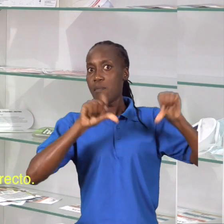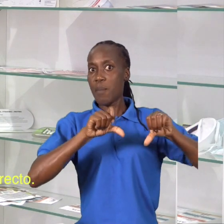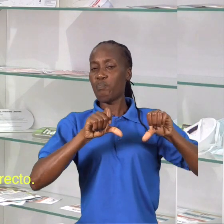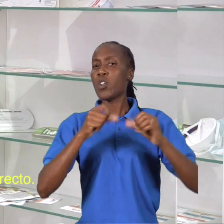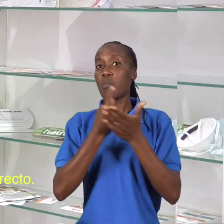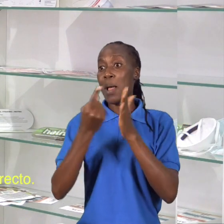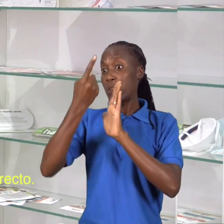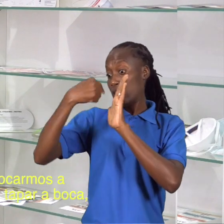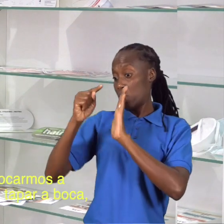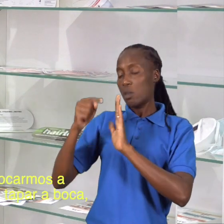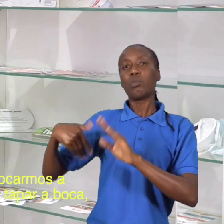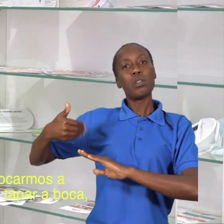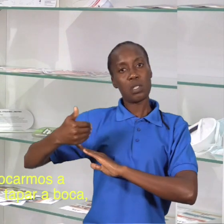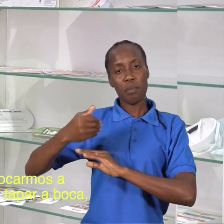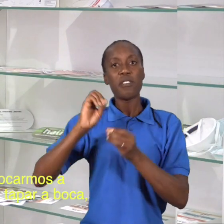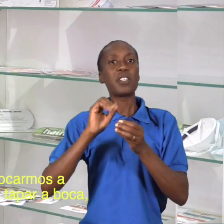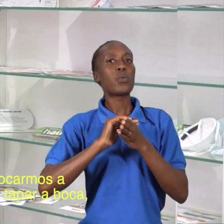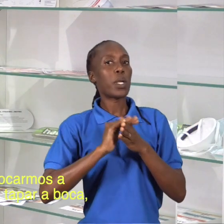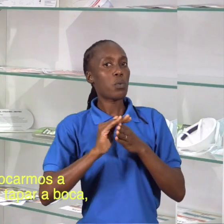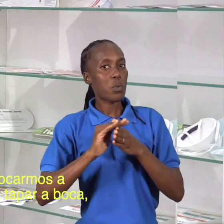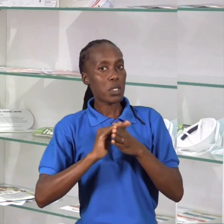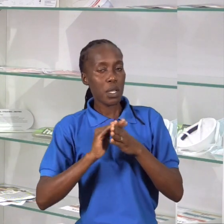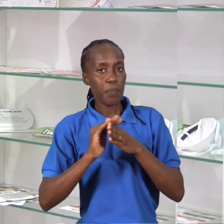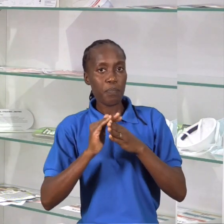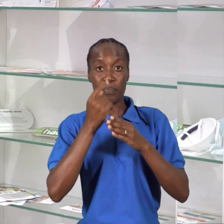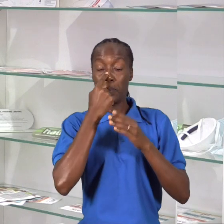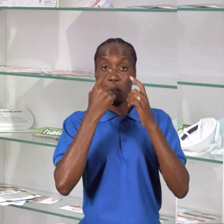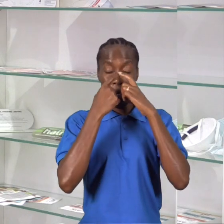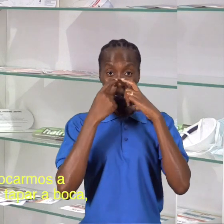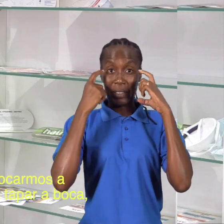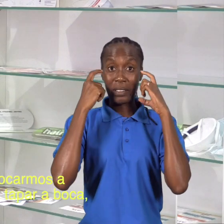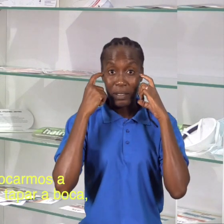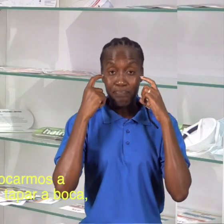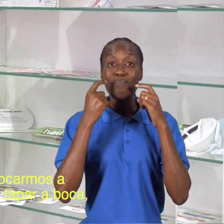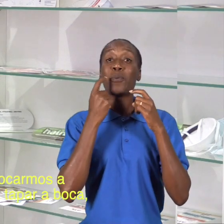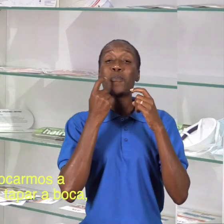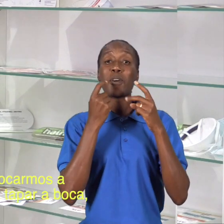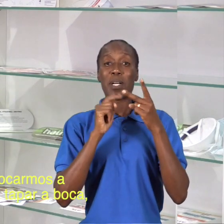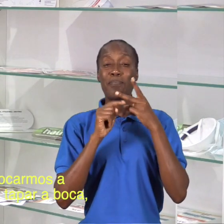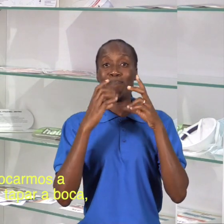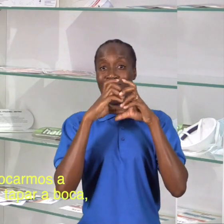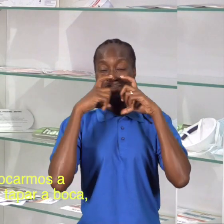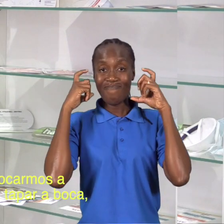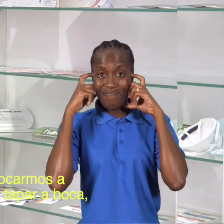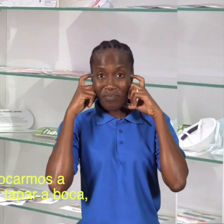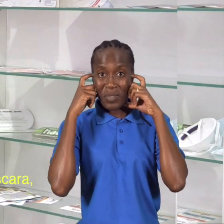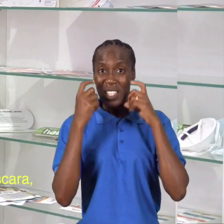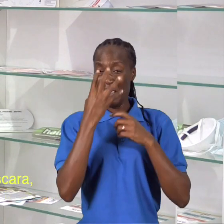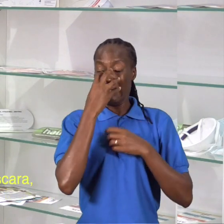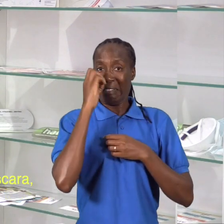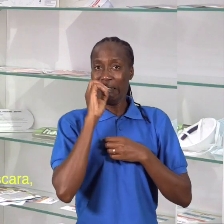muito incorreto. O correto é mantermos sempre a máscara, a tapar o nariz, a tapar a boca,